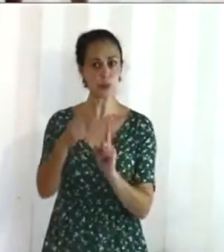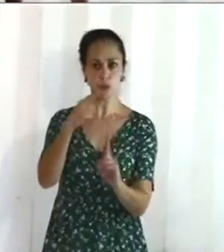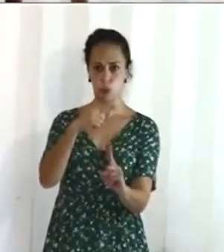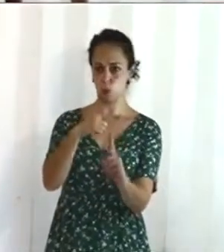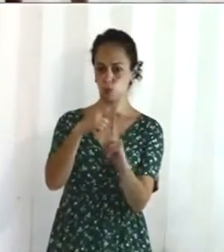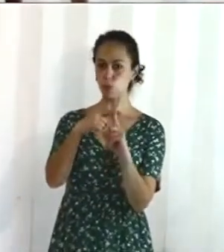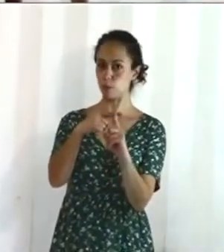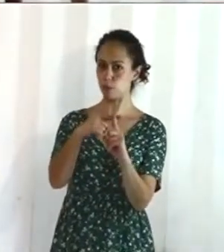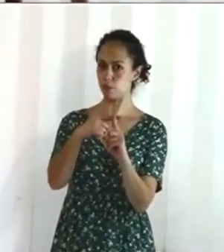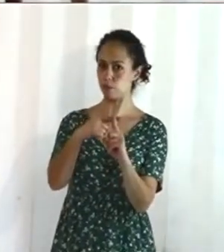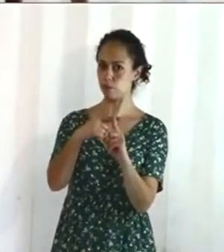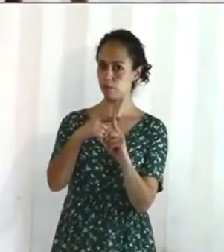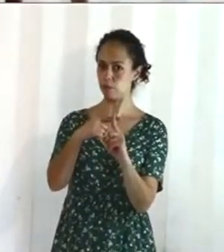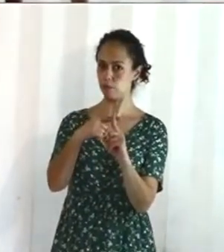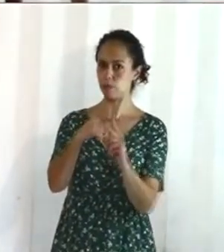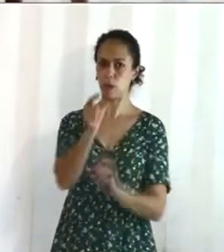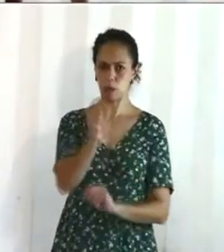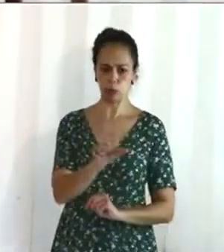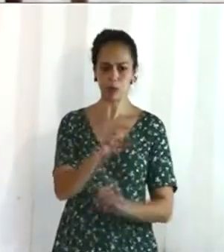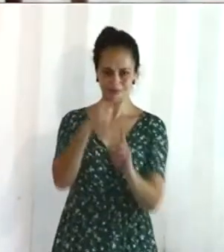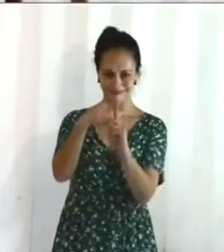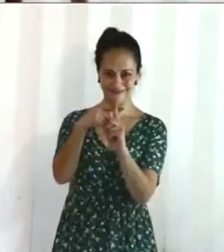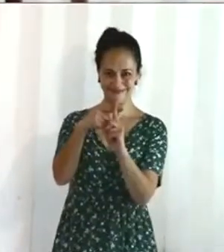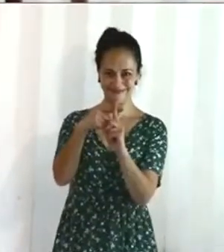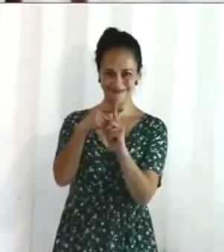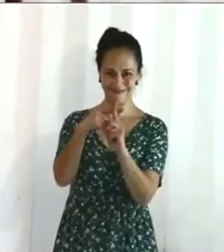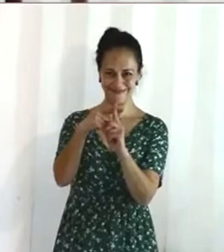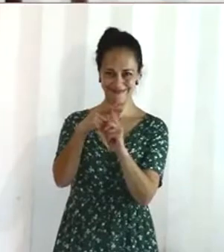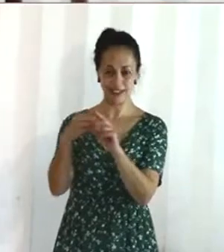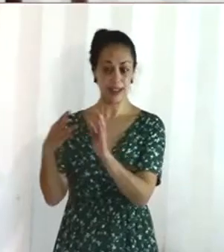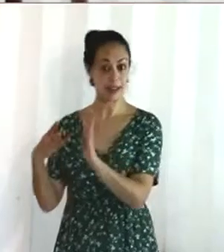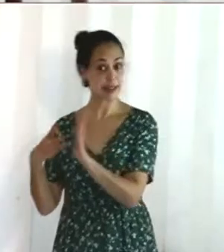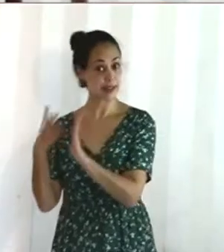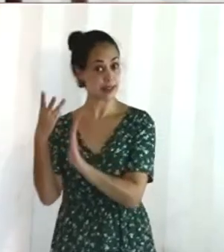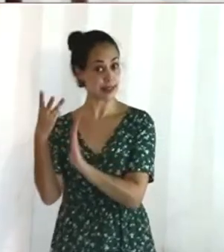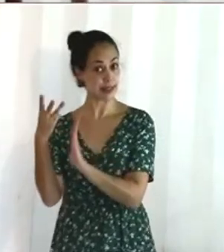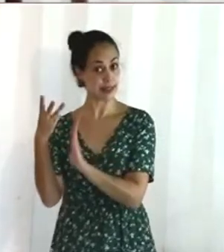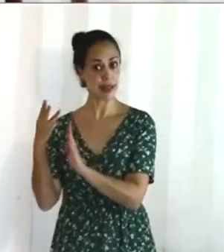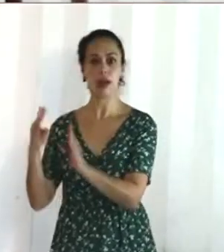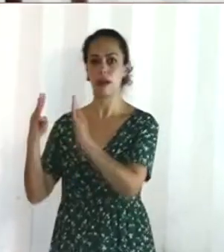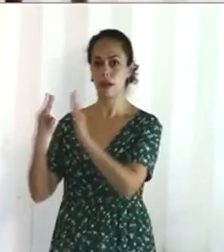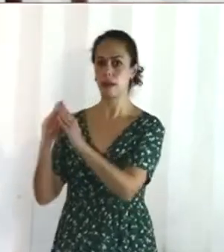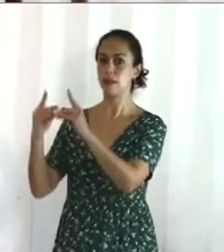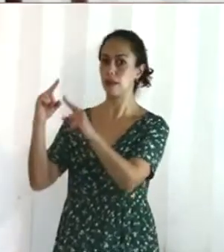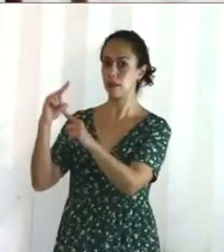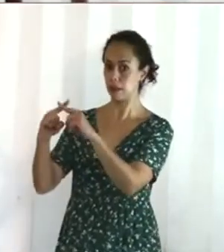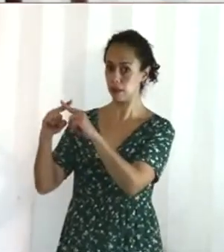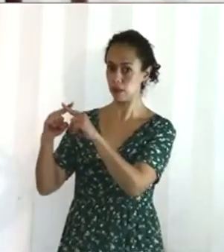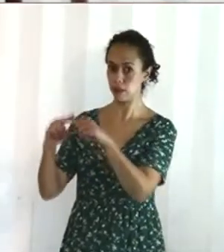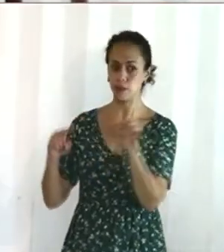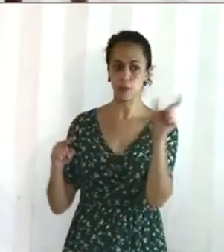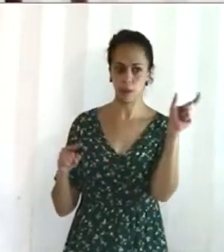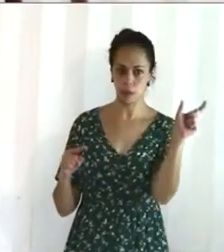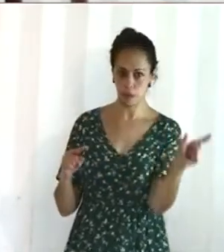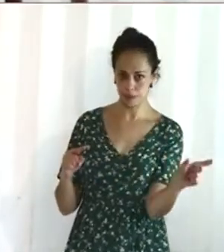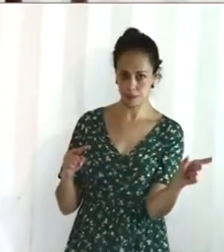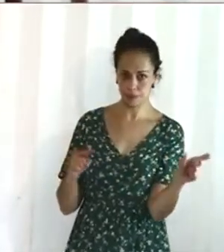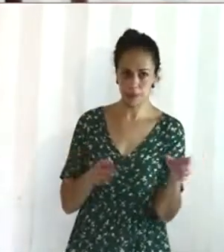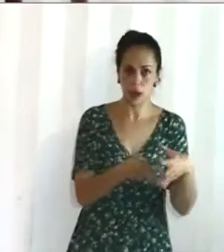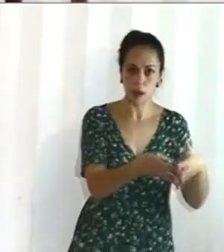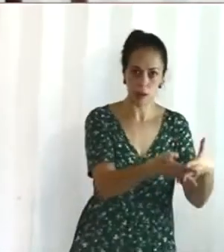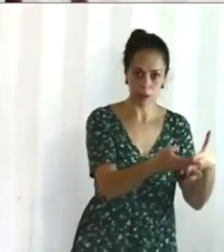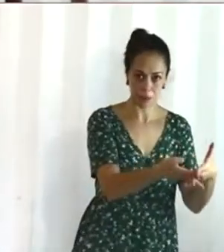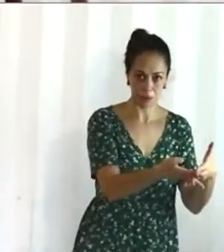meio, e depois no outro canto vocês vão desenhar a igreja, tá bom? Então, num canto o